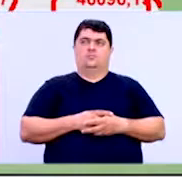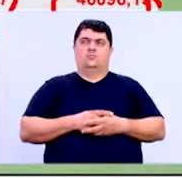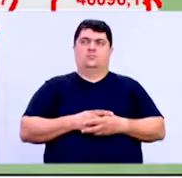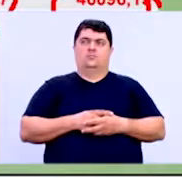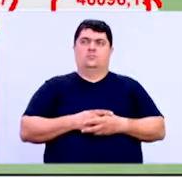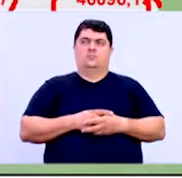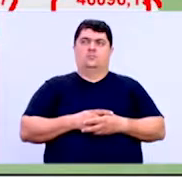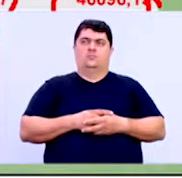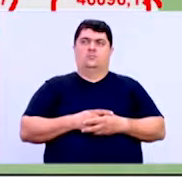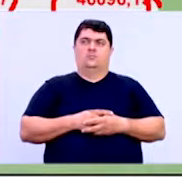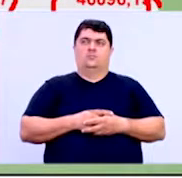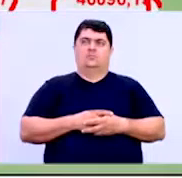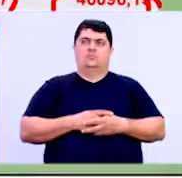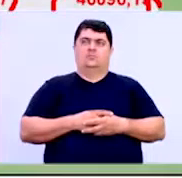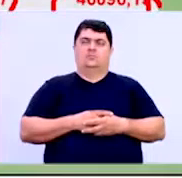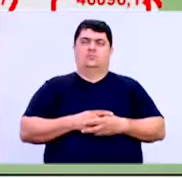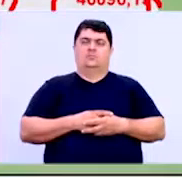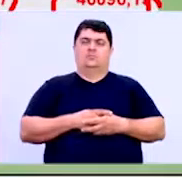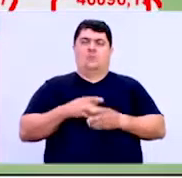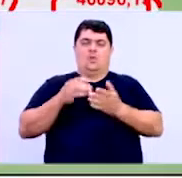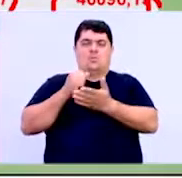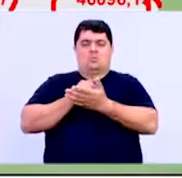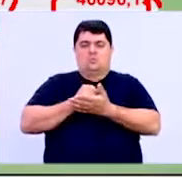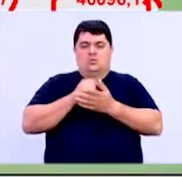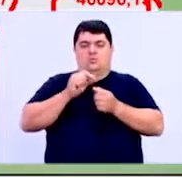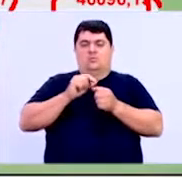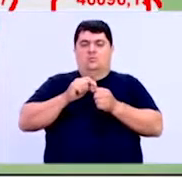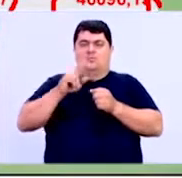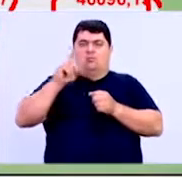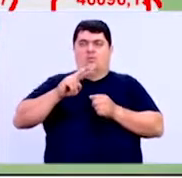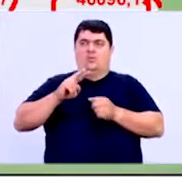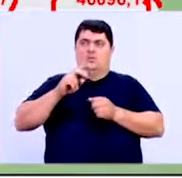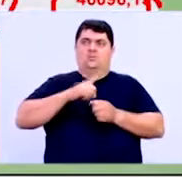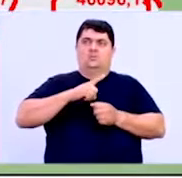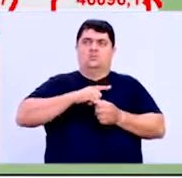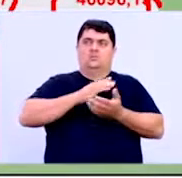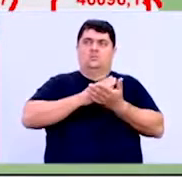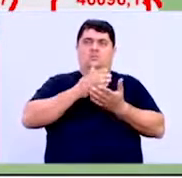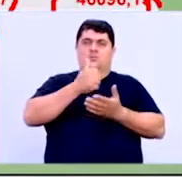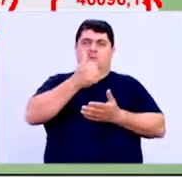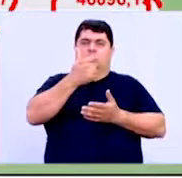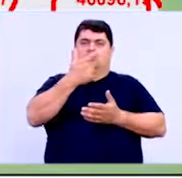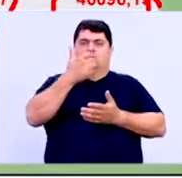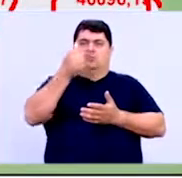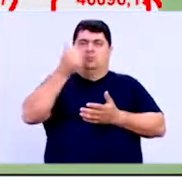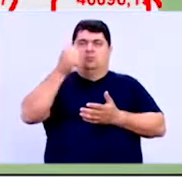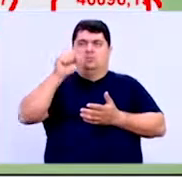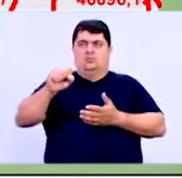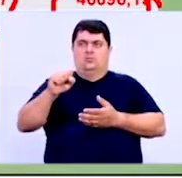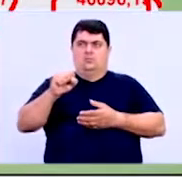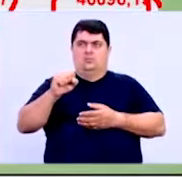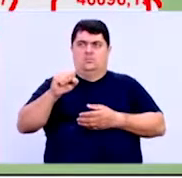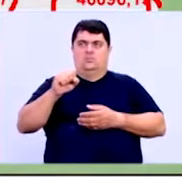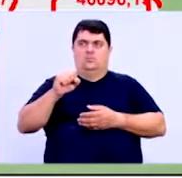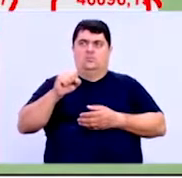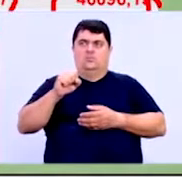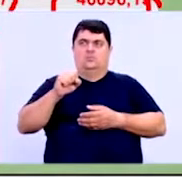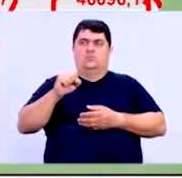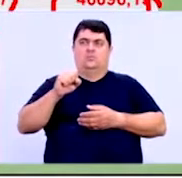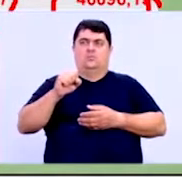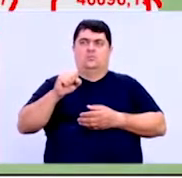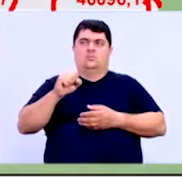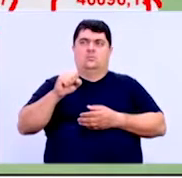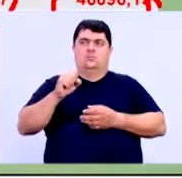Denise, pode me ajudar aí falando os valores, por favor? Então a gente tem um saldo inicial de 1.218. Aham. Uhum.